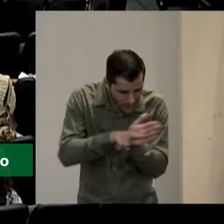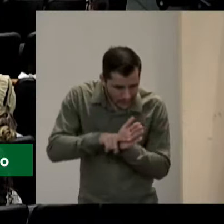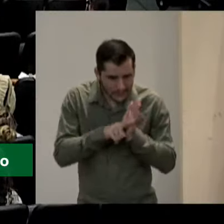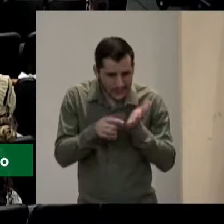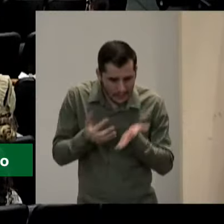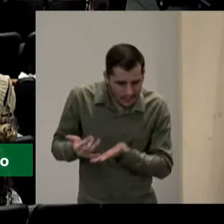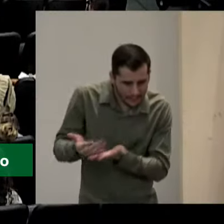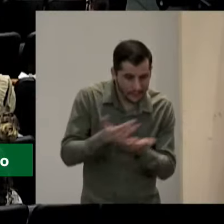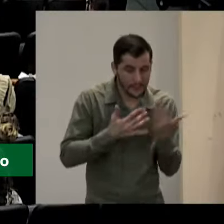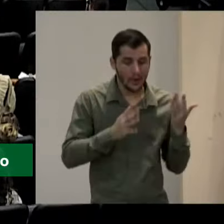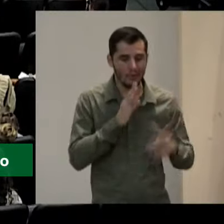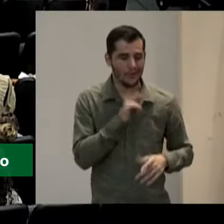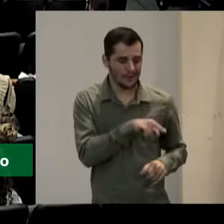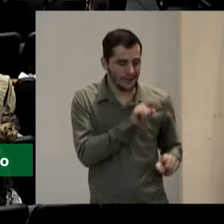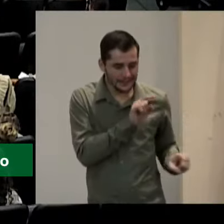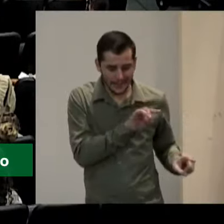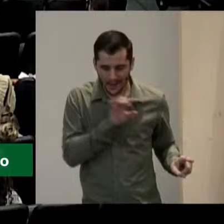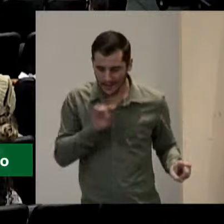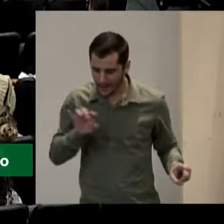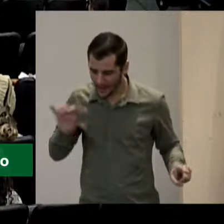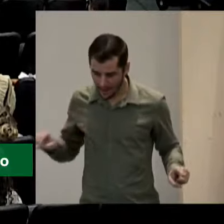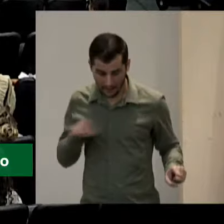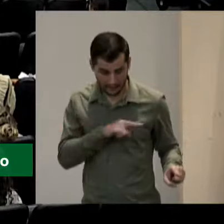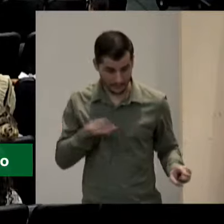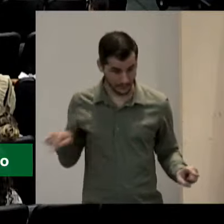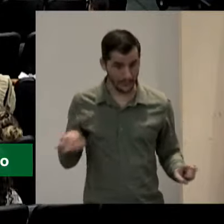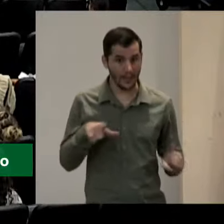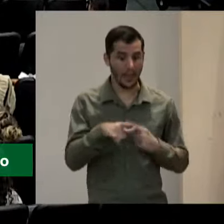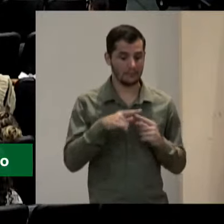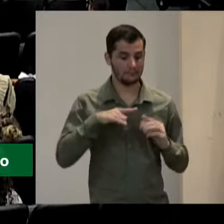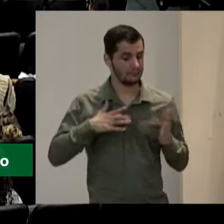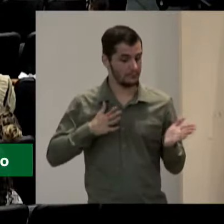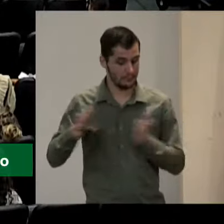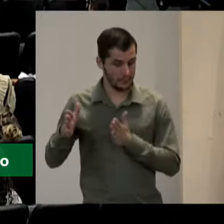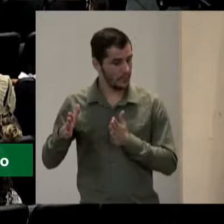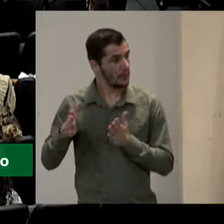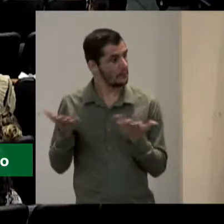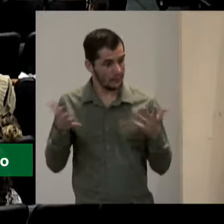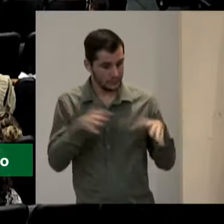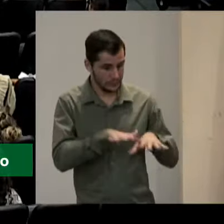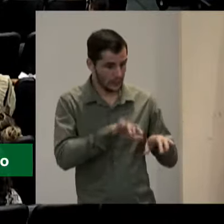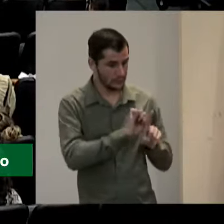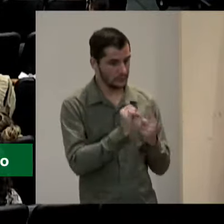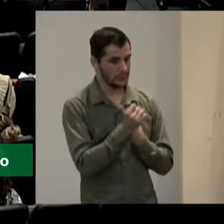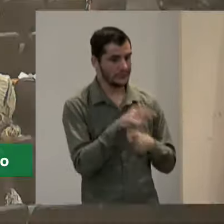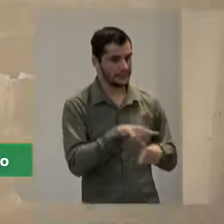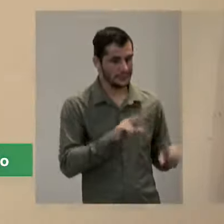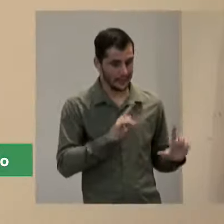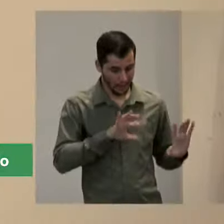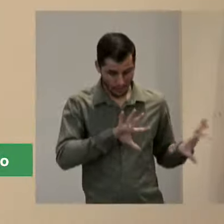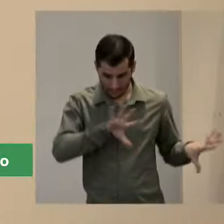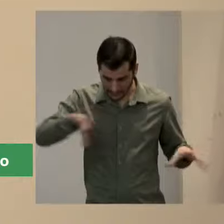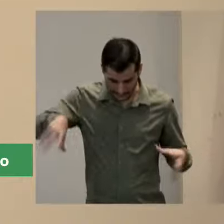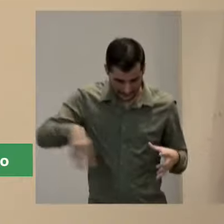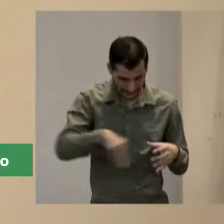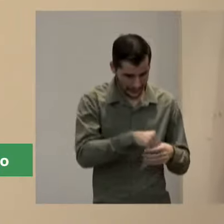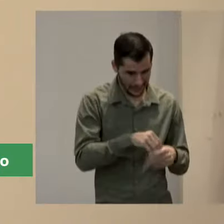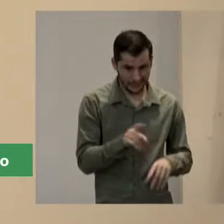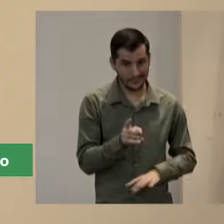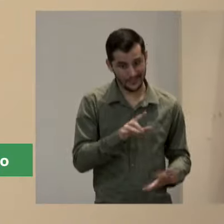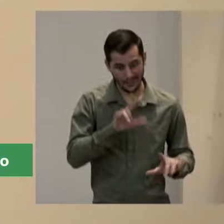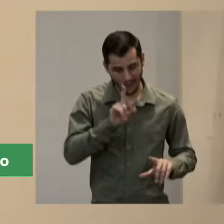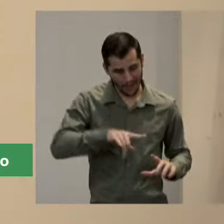um destes mundos, porque a inclusão social não é todos no mesmo mundo, são todos os mundos próximos.